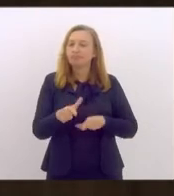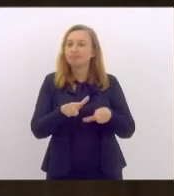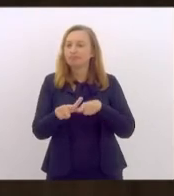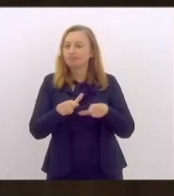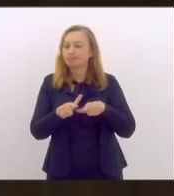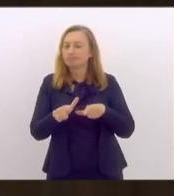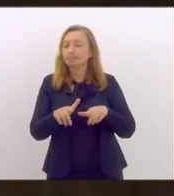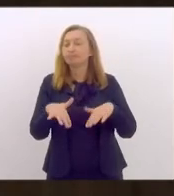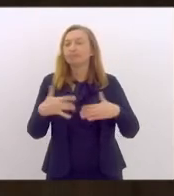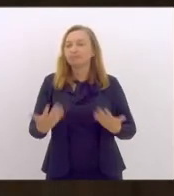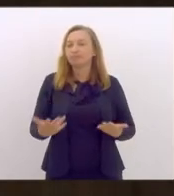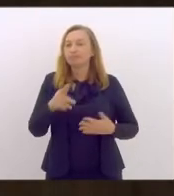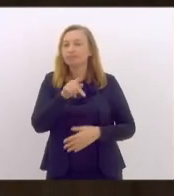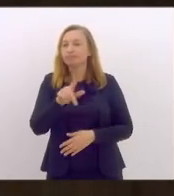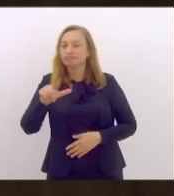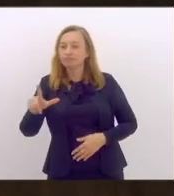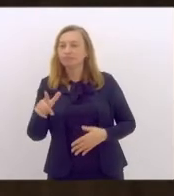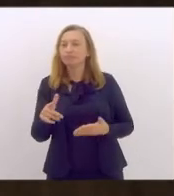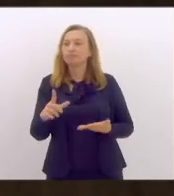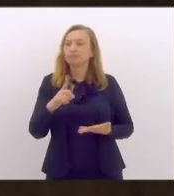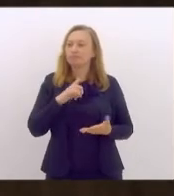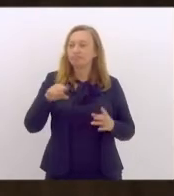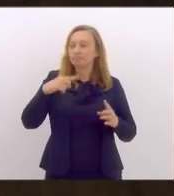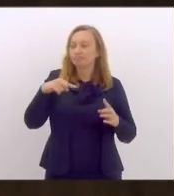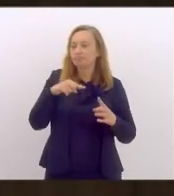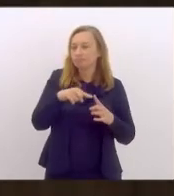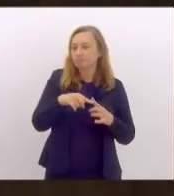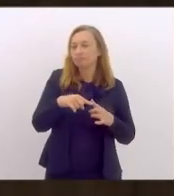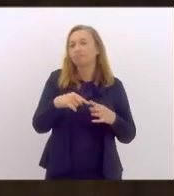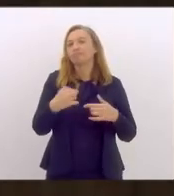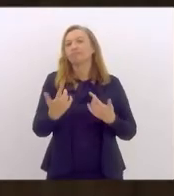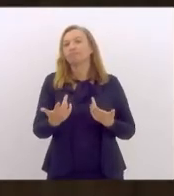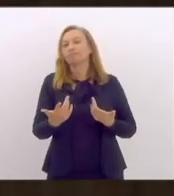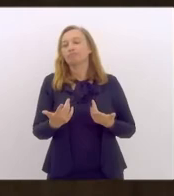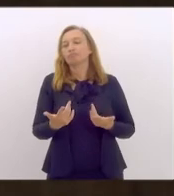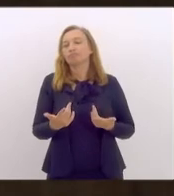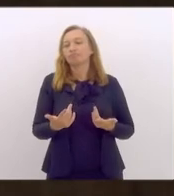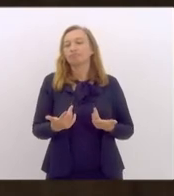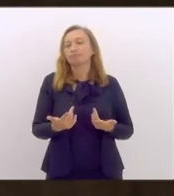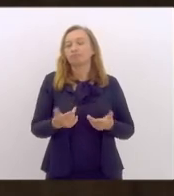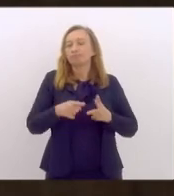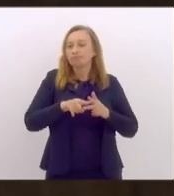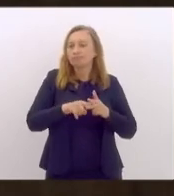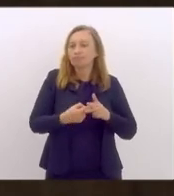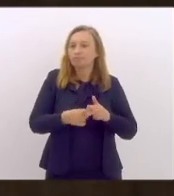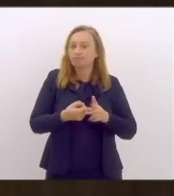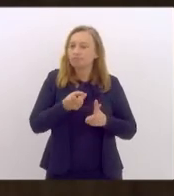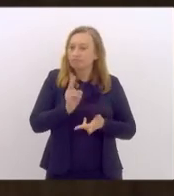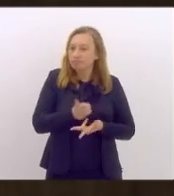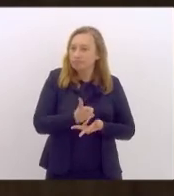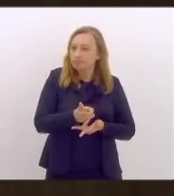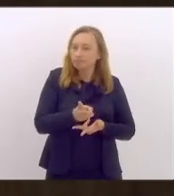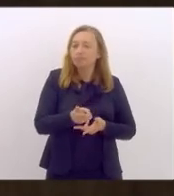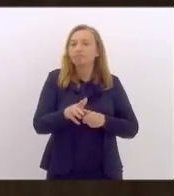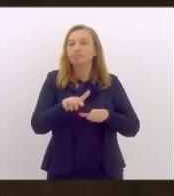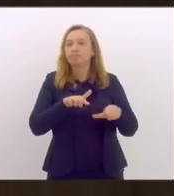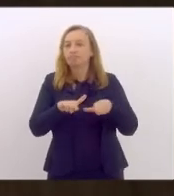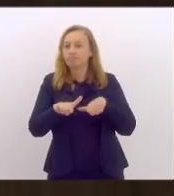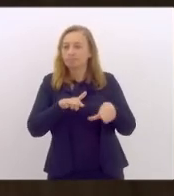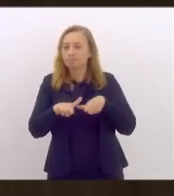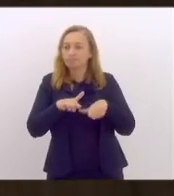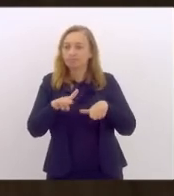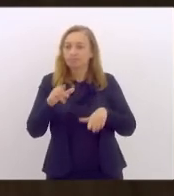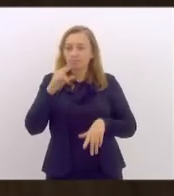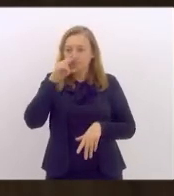então esse é ele ele tem esse objetivo manter a manutenção dos empregos